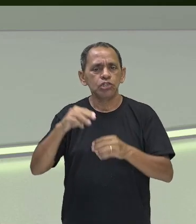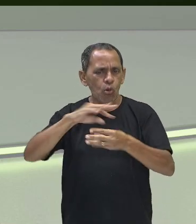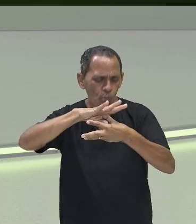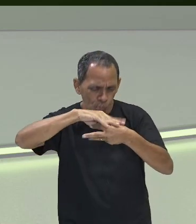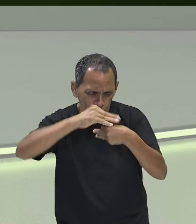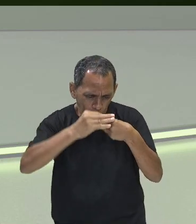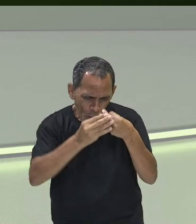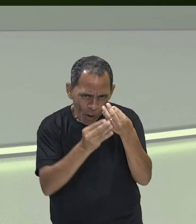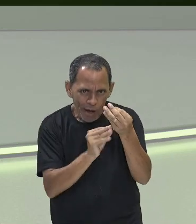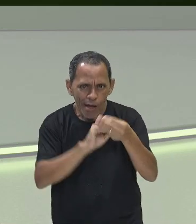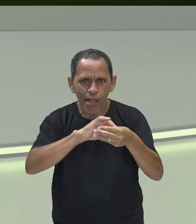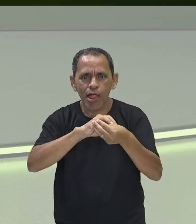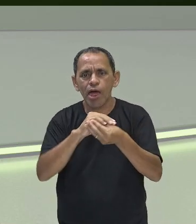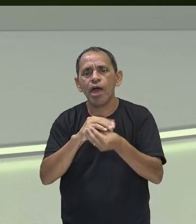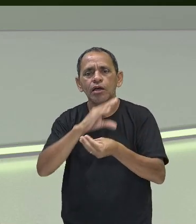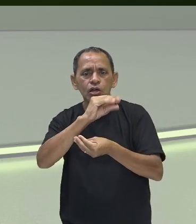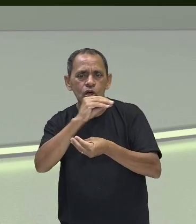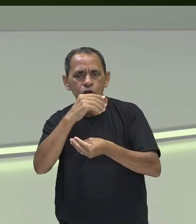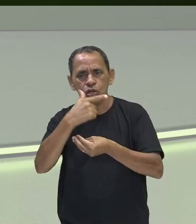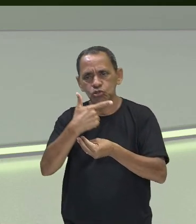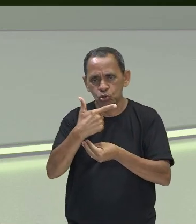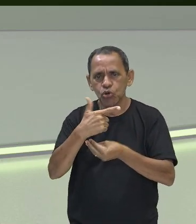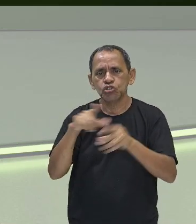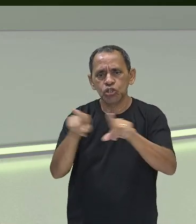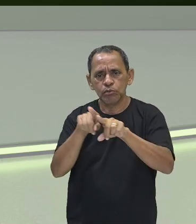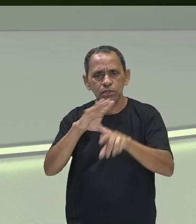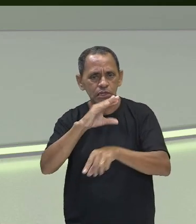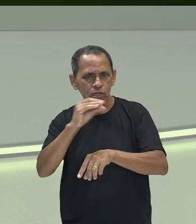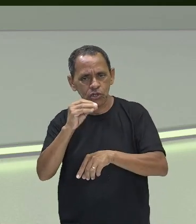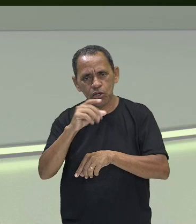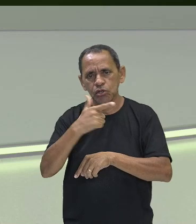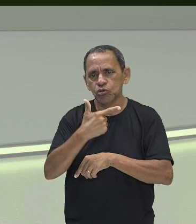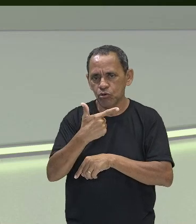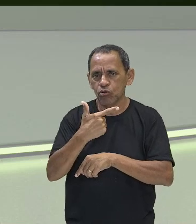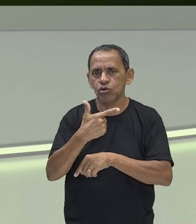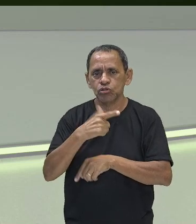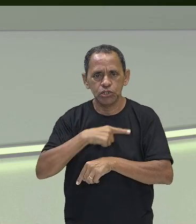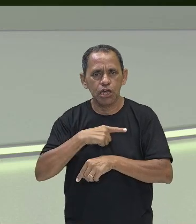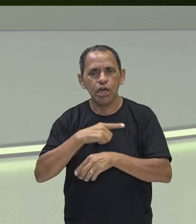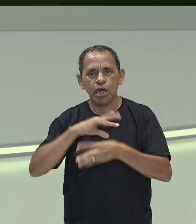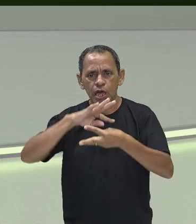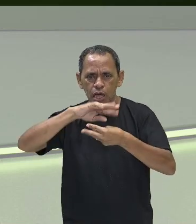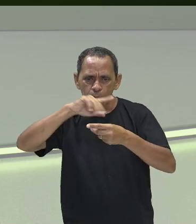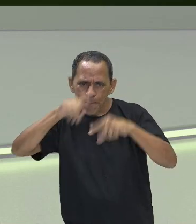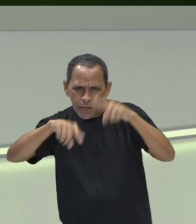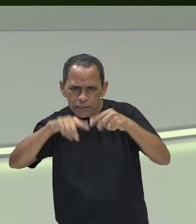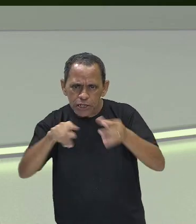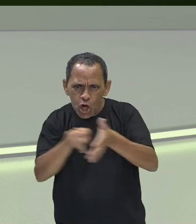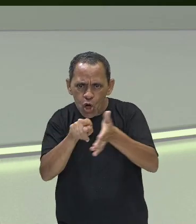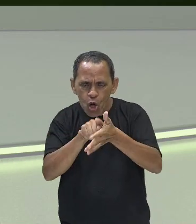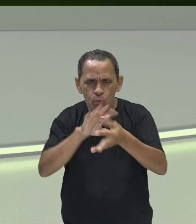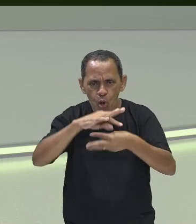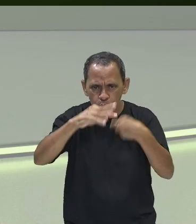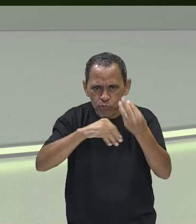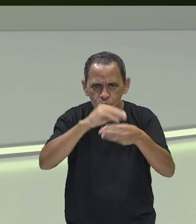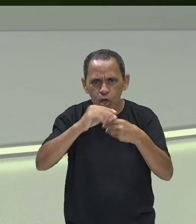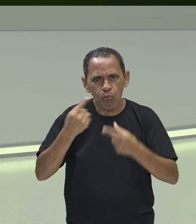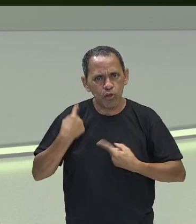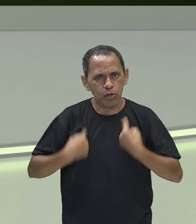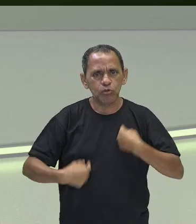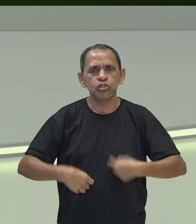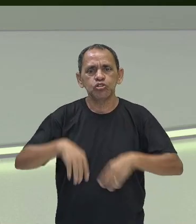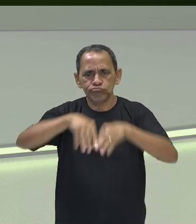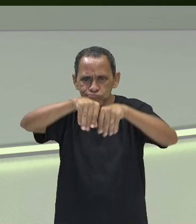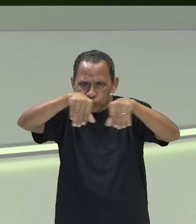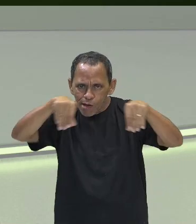desses gases, oxigênio e do CO2, e resíduos metabólicos. Então, assim temos o